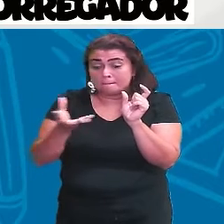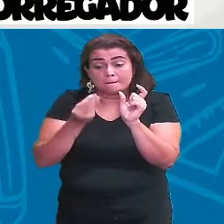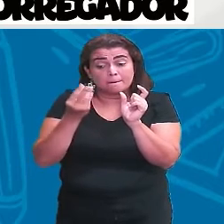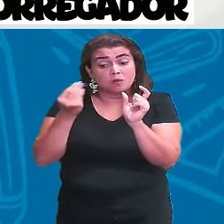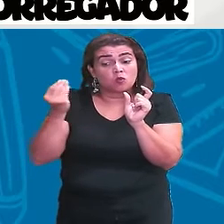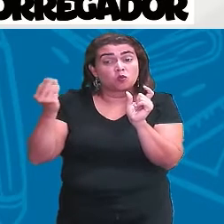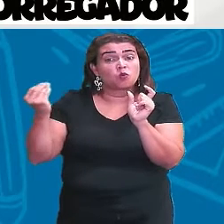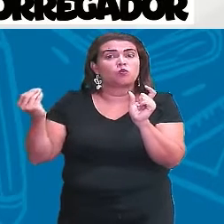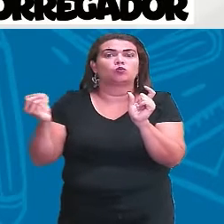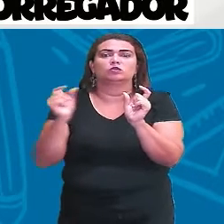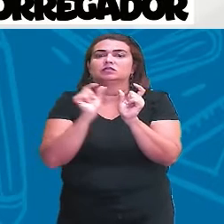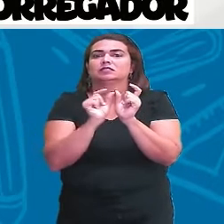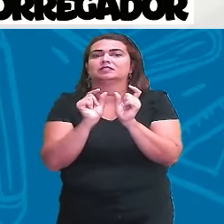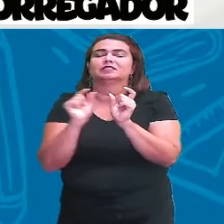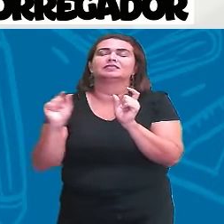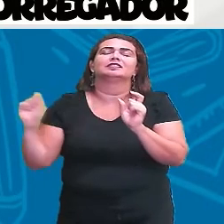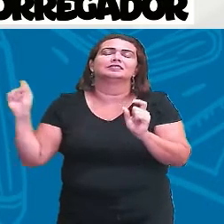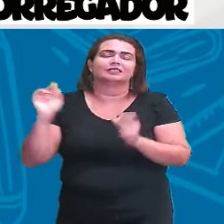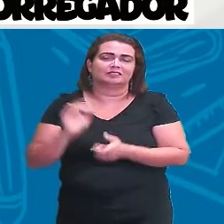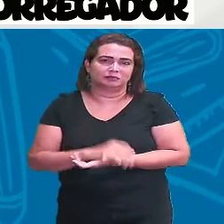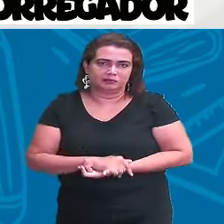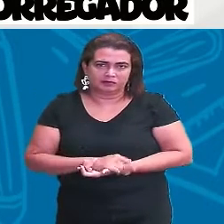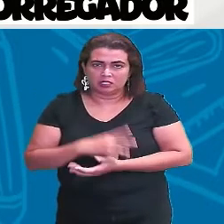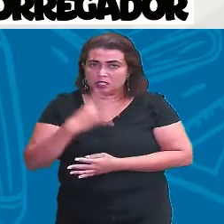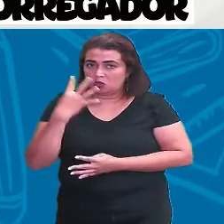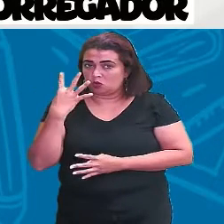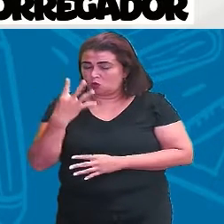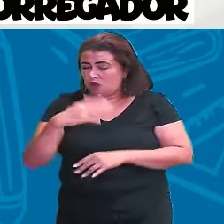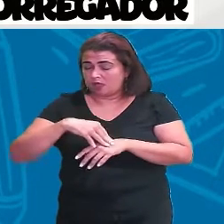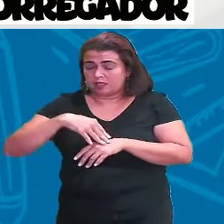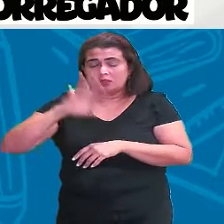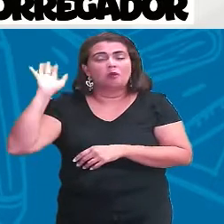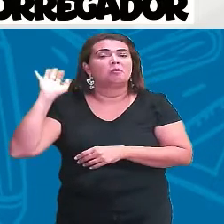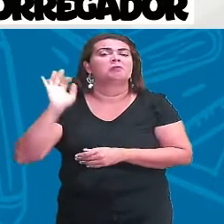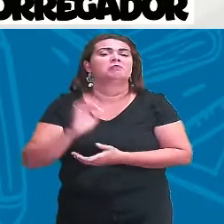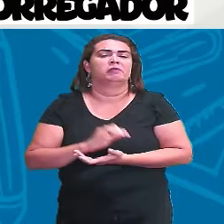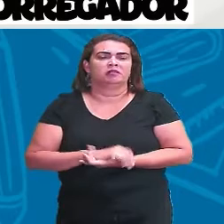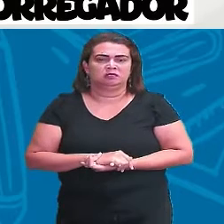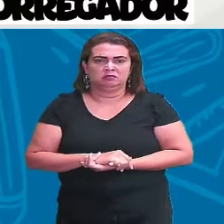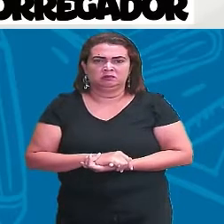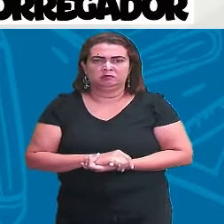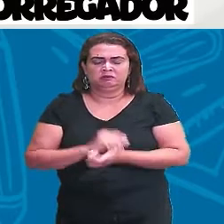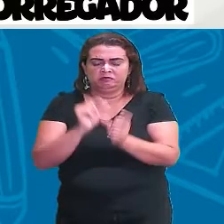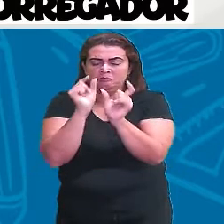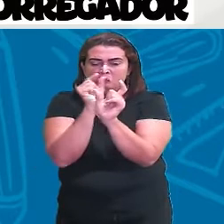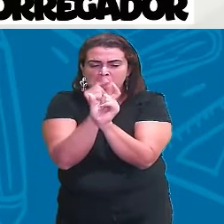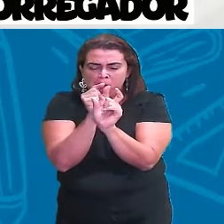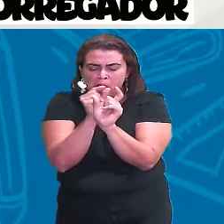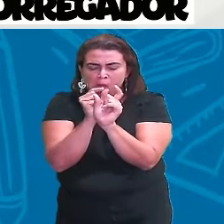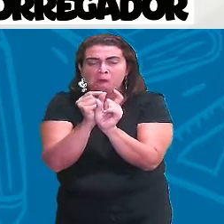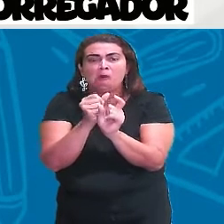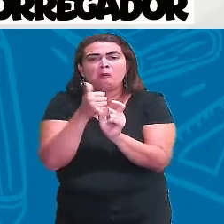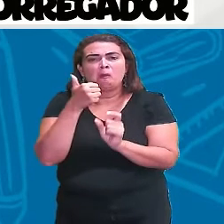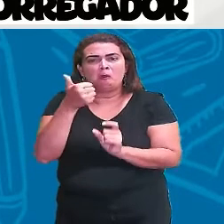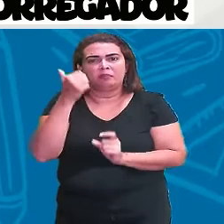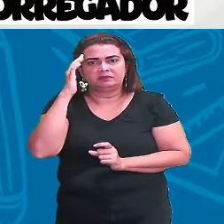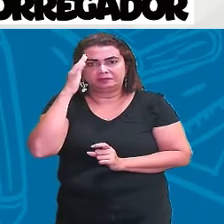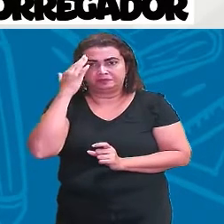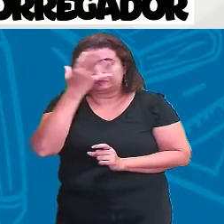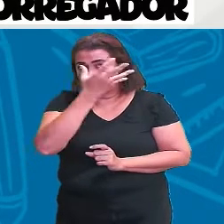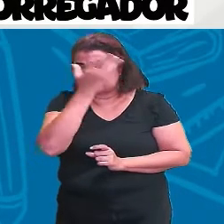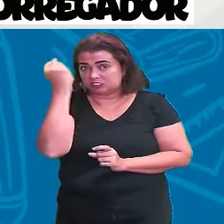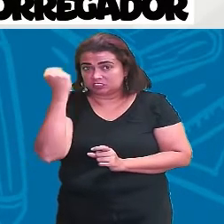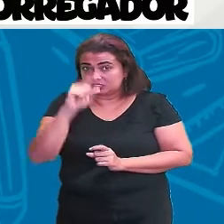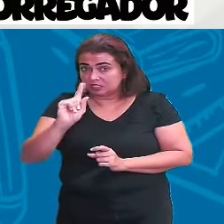várias sílabas, tá? Então, polissílaba é o quê? 4 ou mais sílabas, tá bom? Não